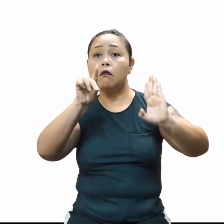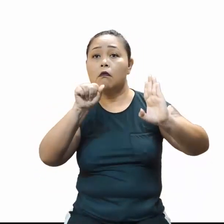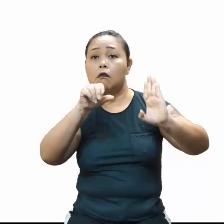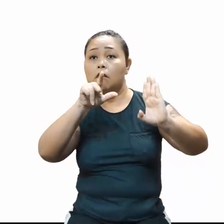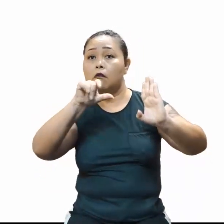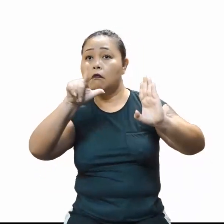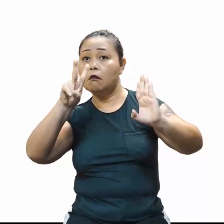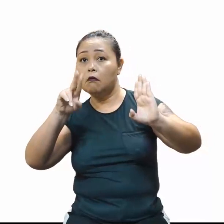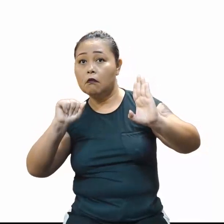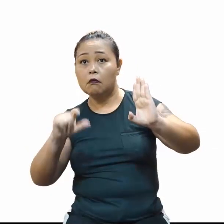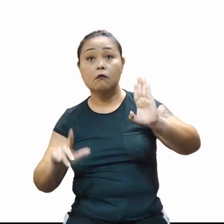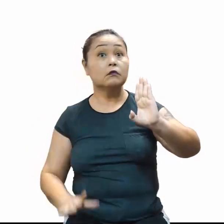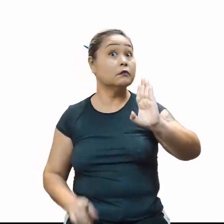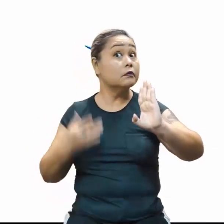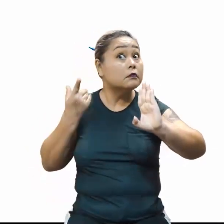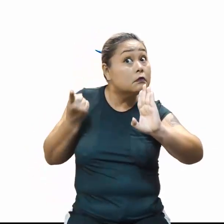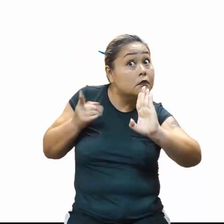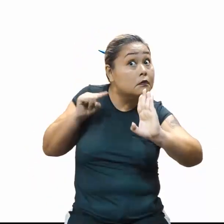Silva seria esse?